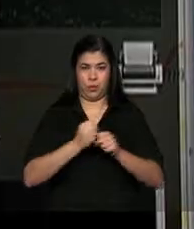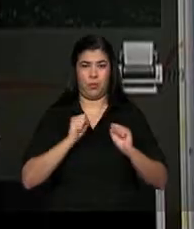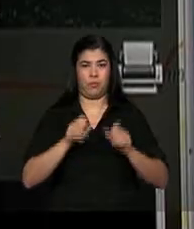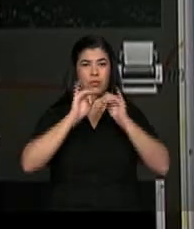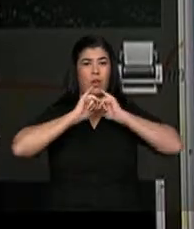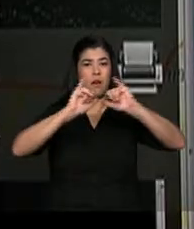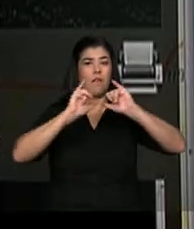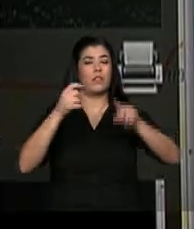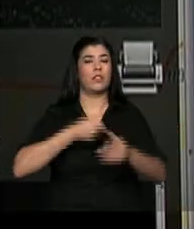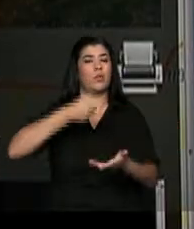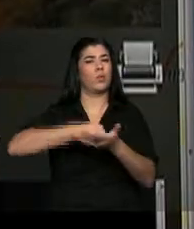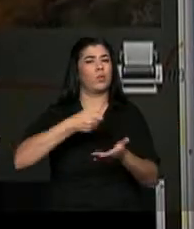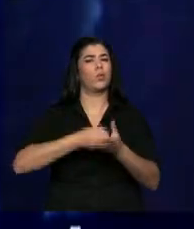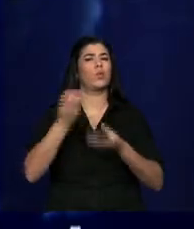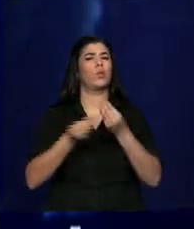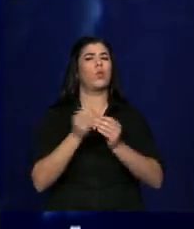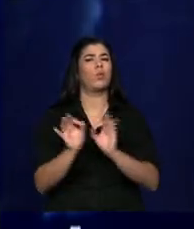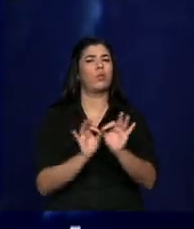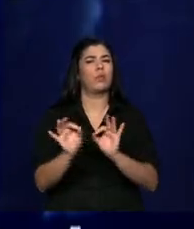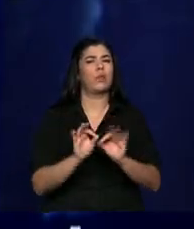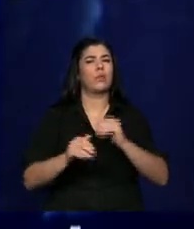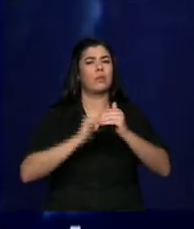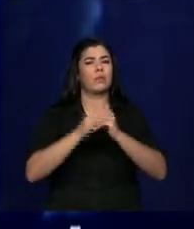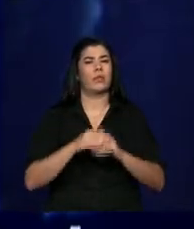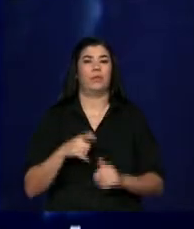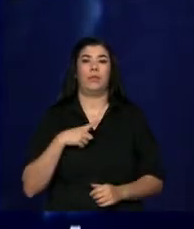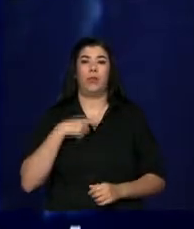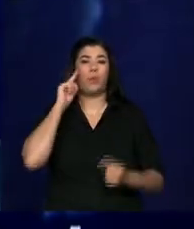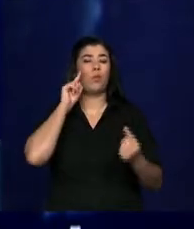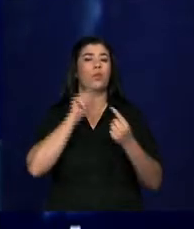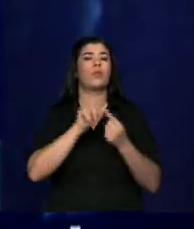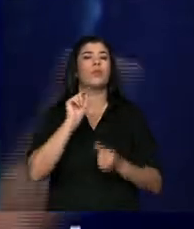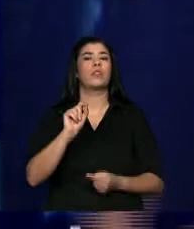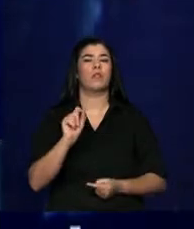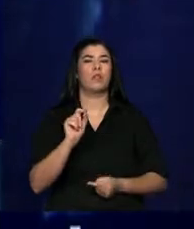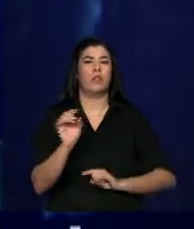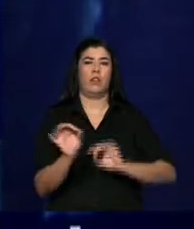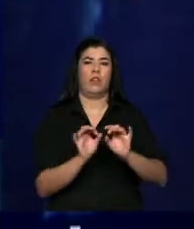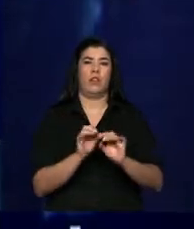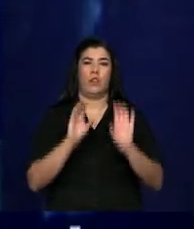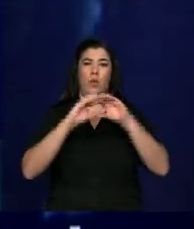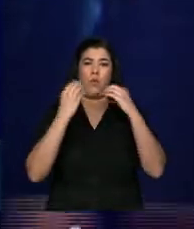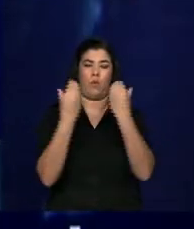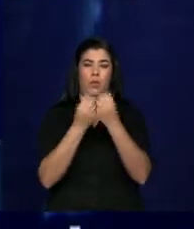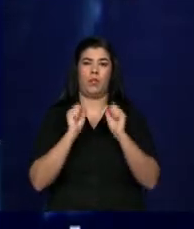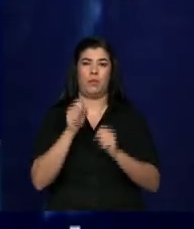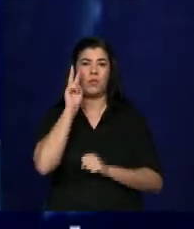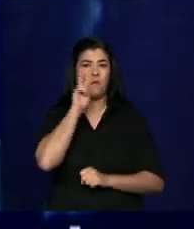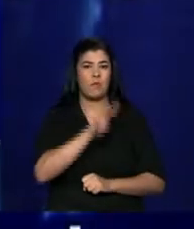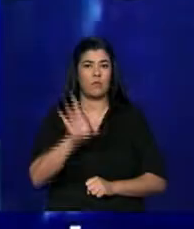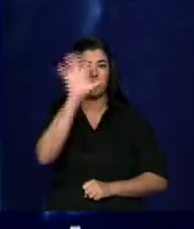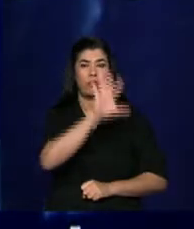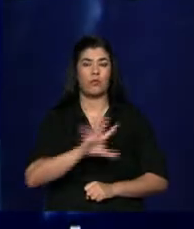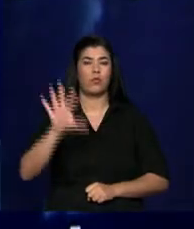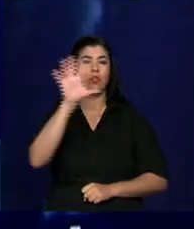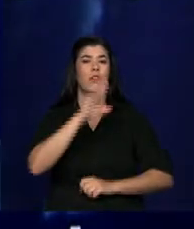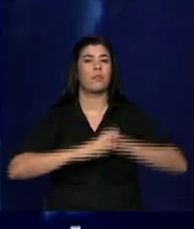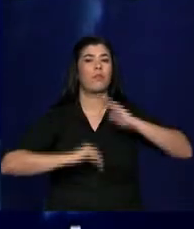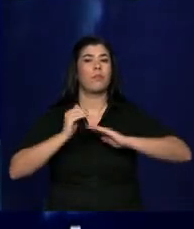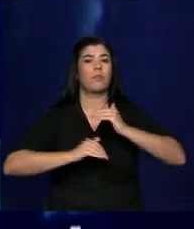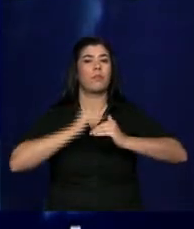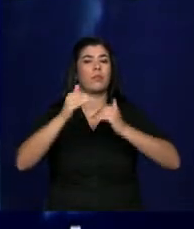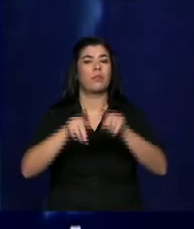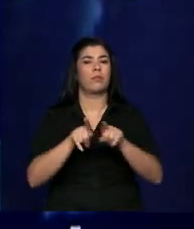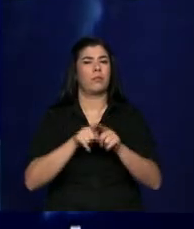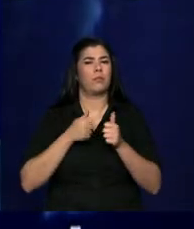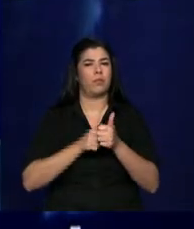informados e cobrados pelo andamento. O objetivo é permitir à APO ter uma visão global da realização do evento. O nosso